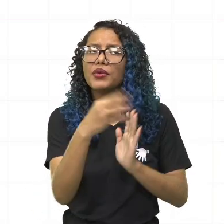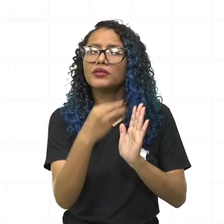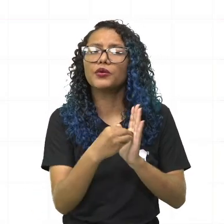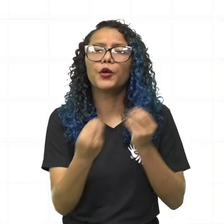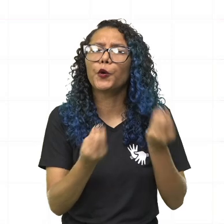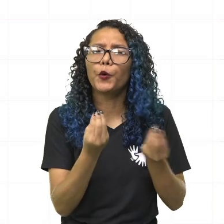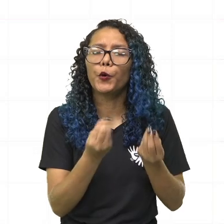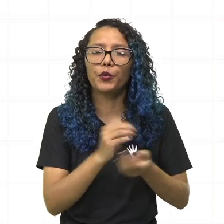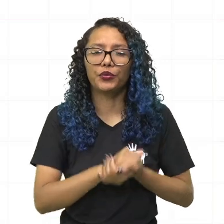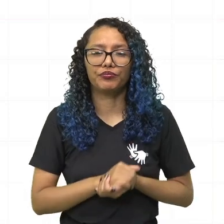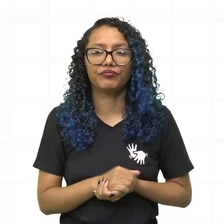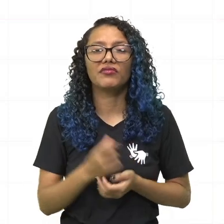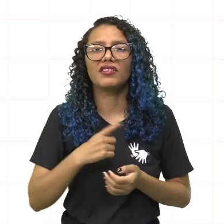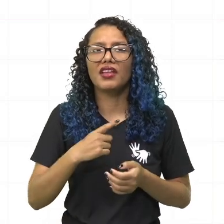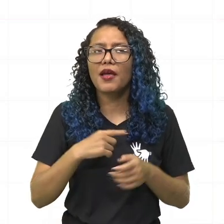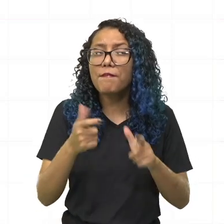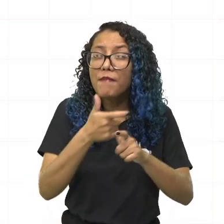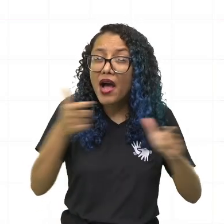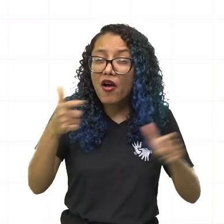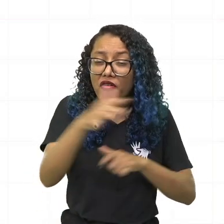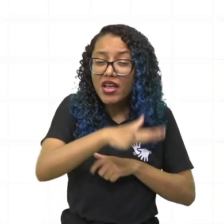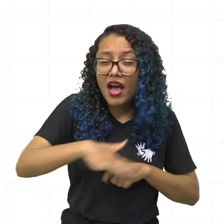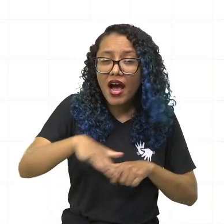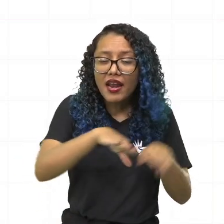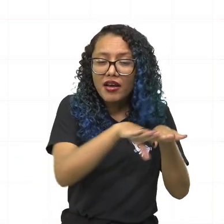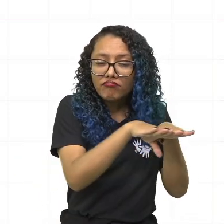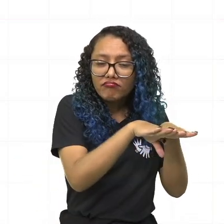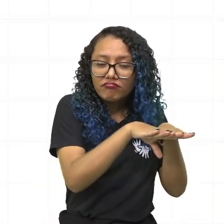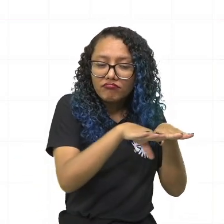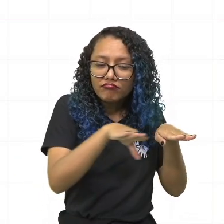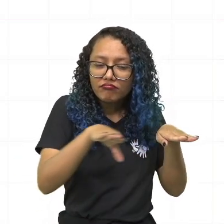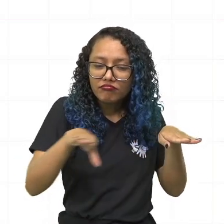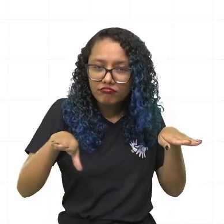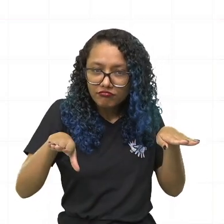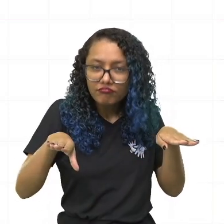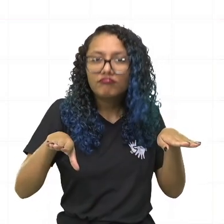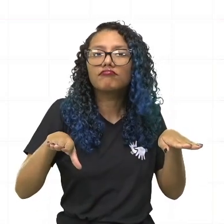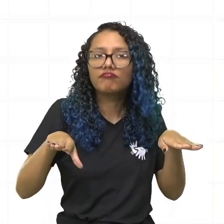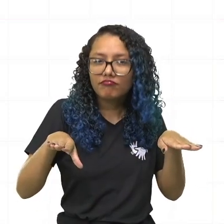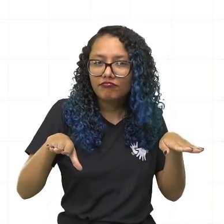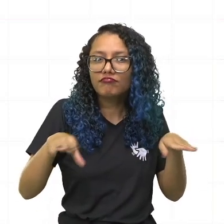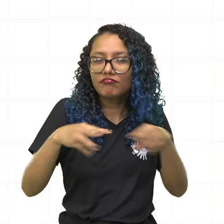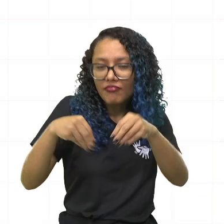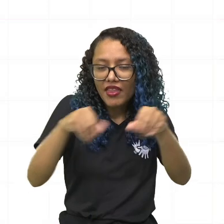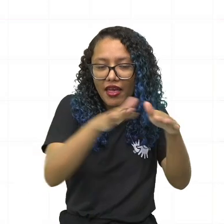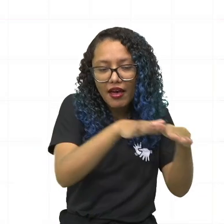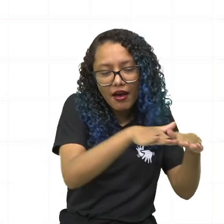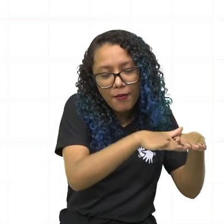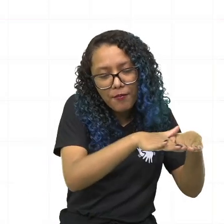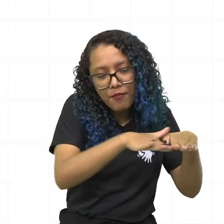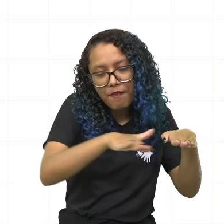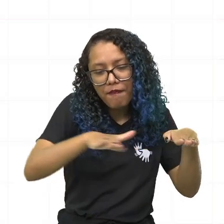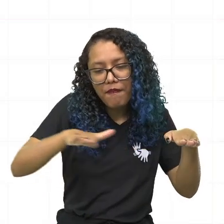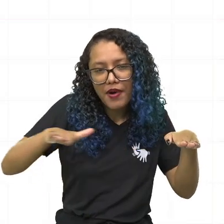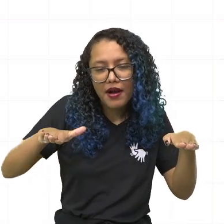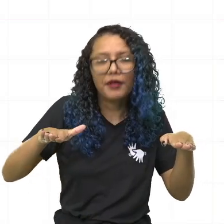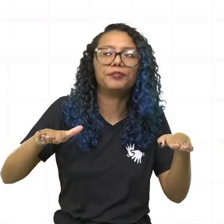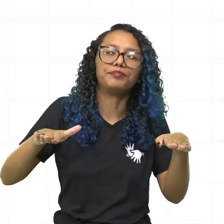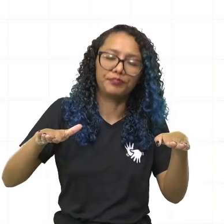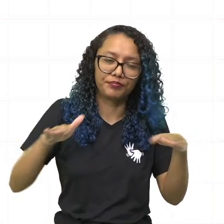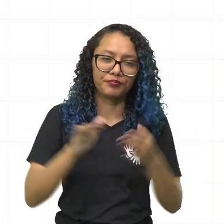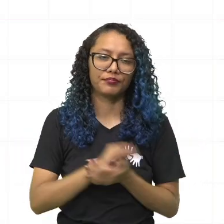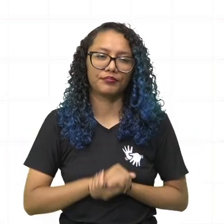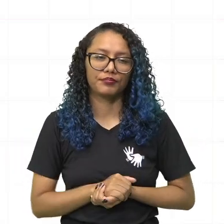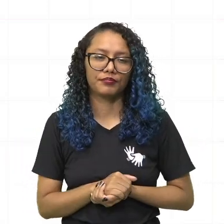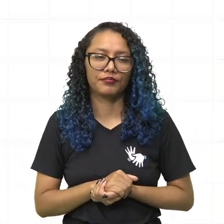grande parte, áreas de planície, áreas de terrenos com terrenos muito baixos, né? E a gente tem ali alguma área, né,